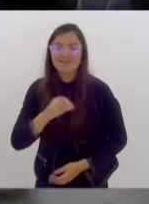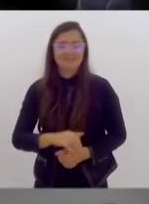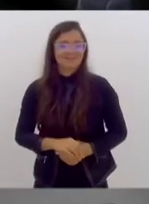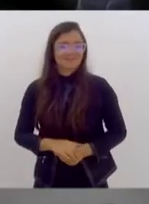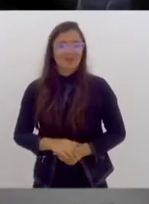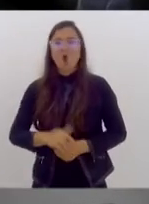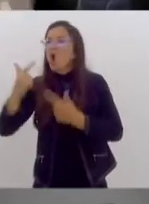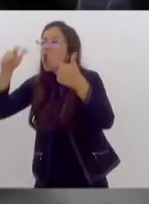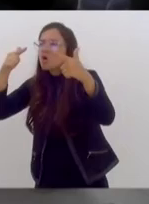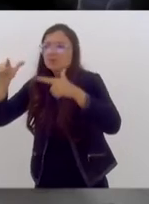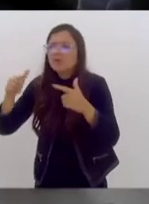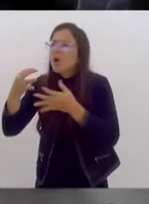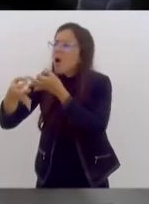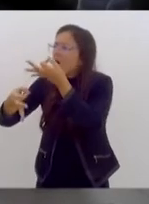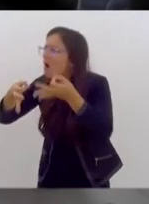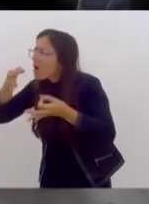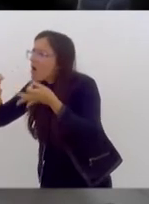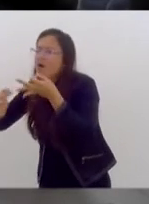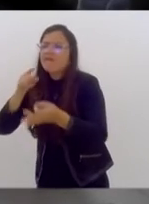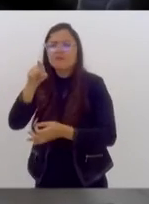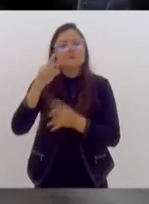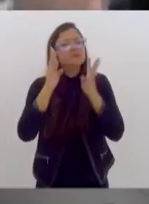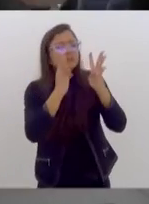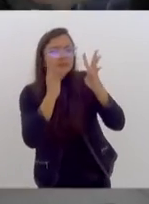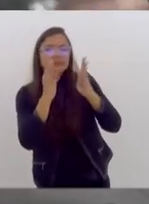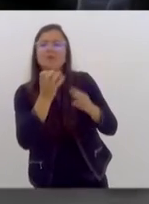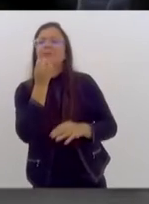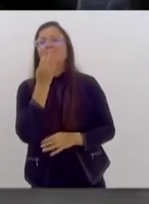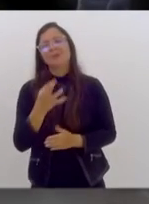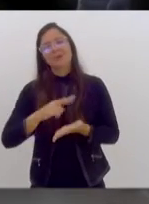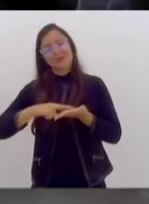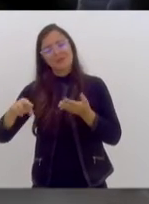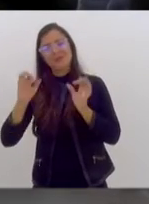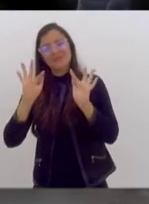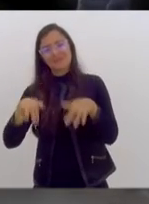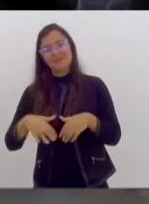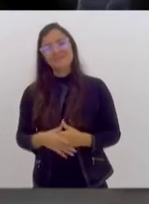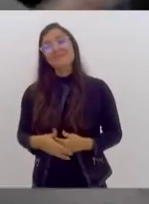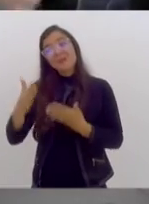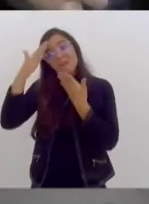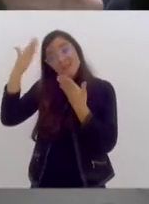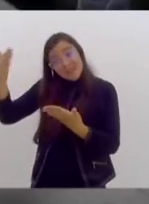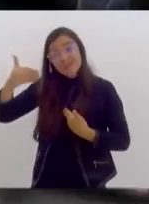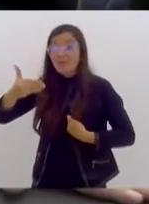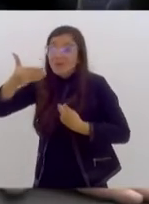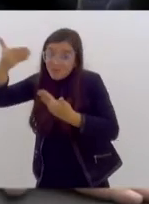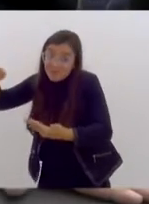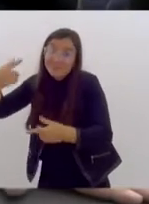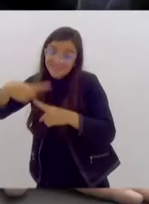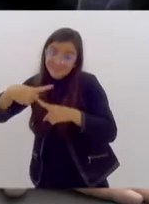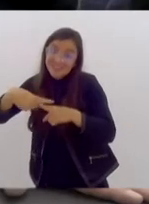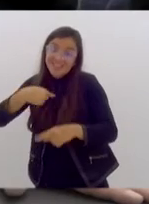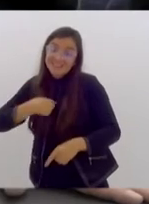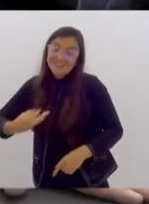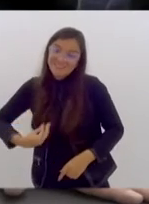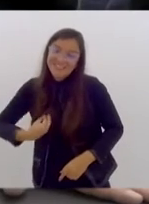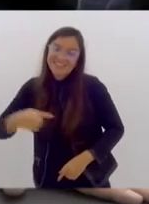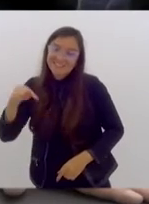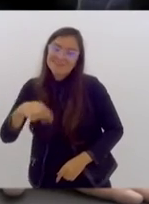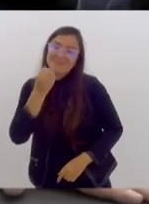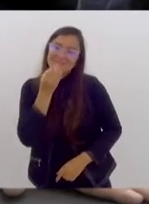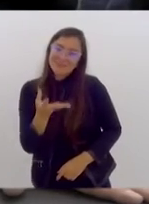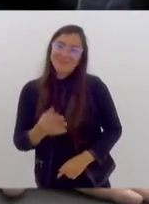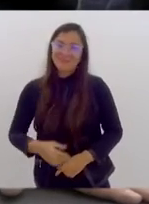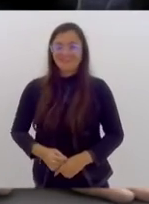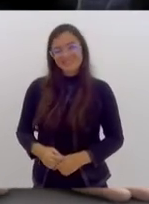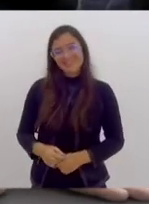outros deputados para terminar esse relatório muito obrigado por ter me convidado Lucinha a participar dessa CPI